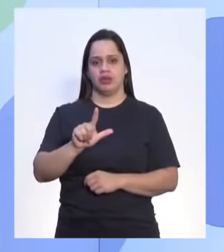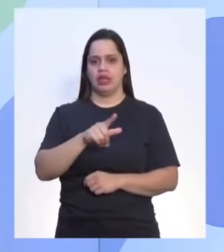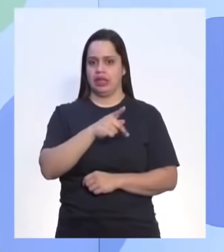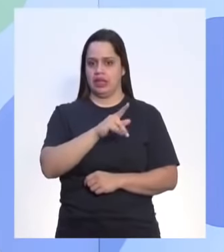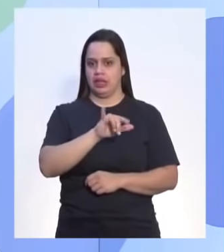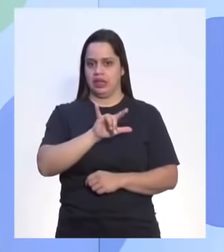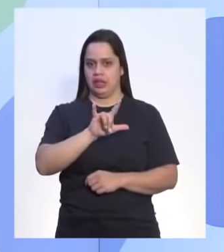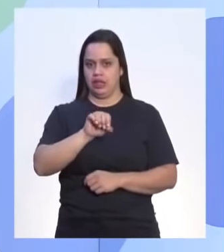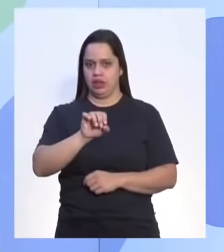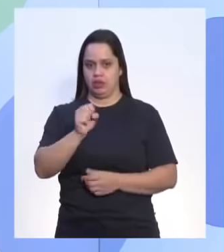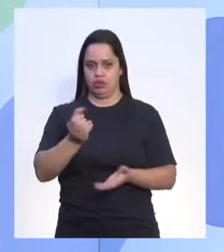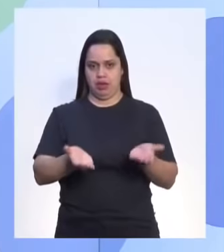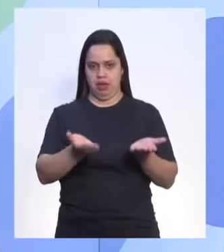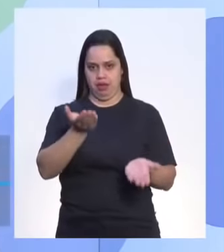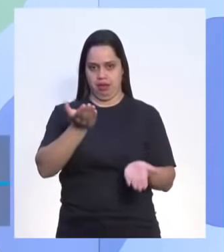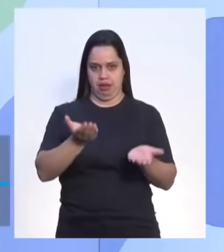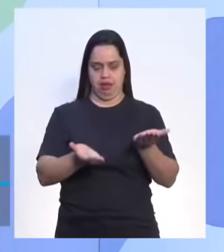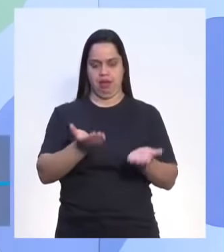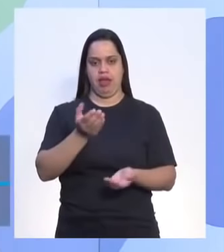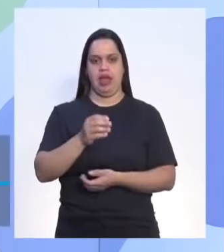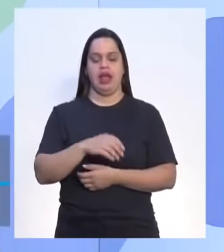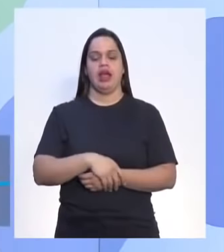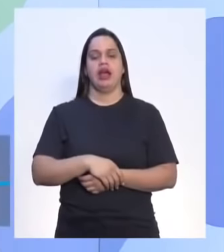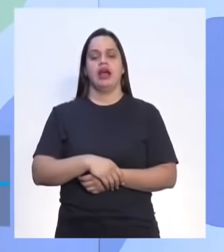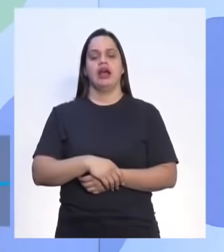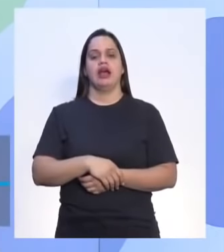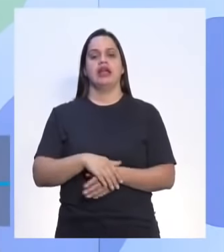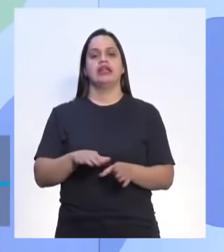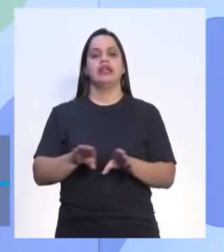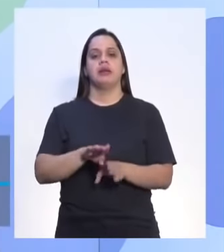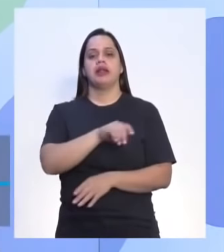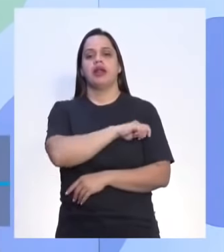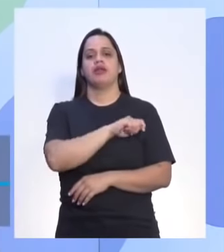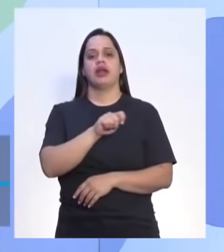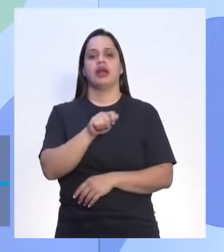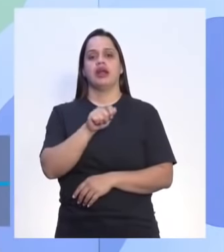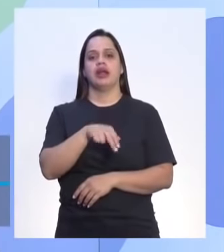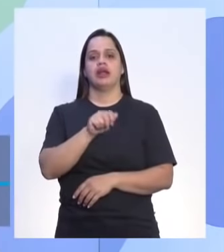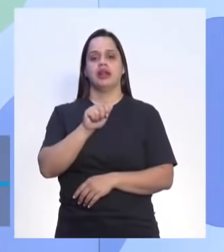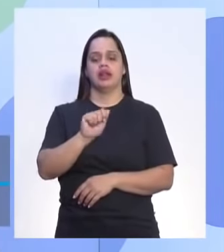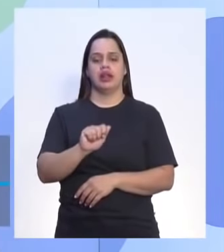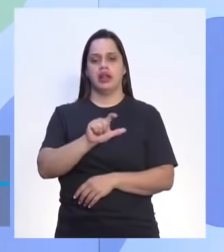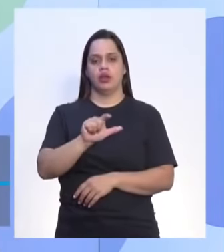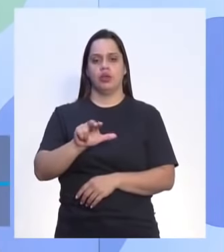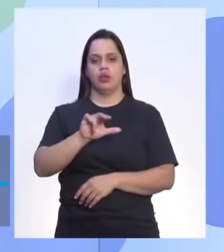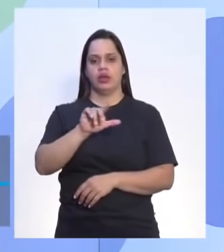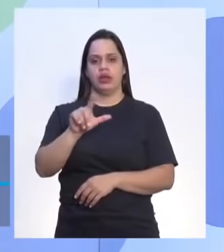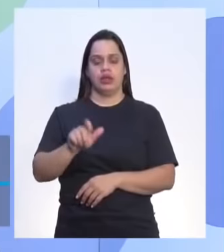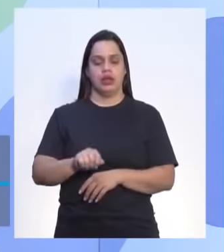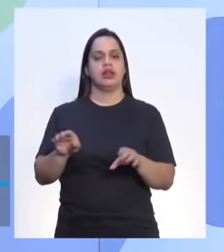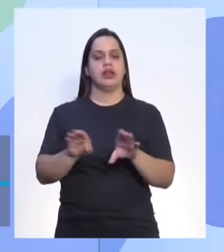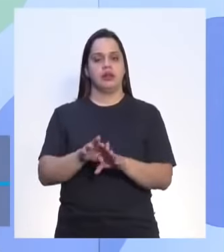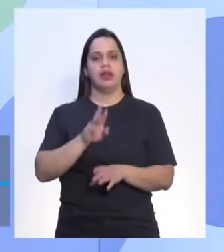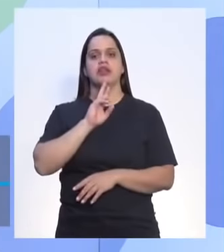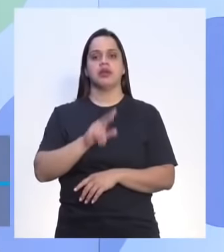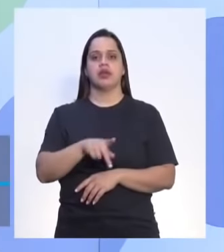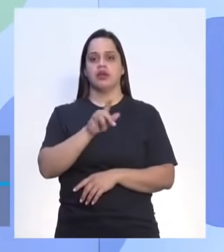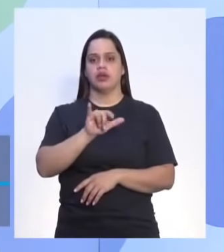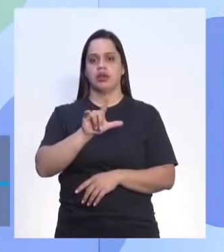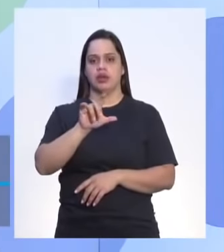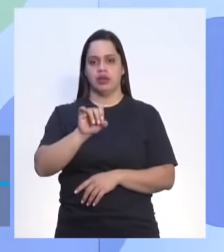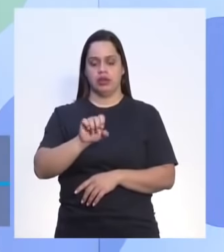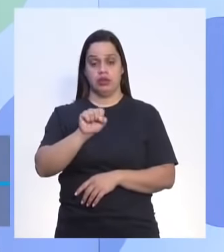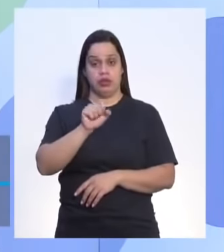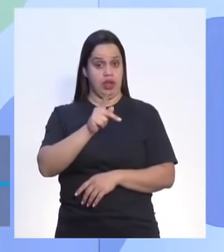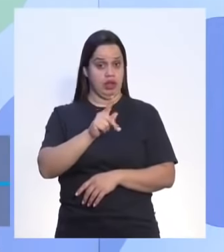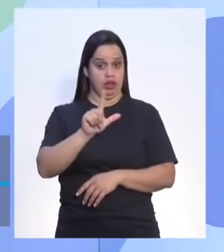a utilização de quilos. Eu encontrei, por exemplo, da Ana Luísa, quilograma como resposta. Legal. Mesma coisa